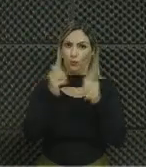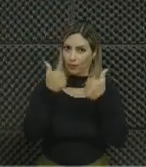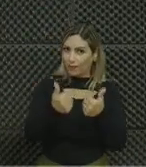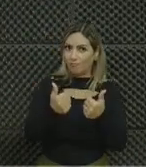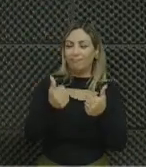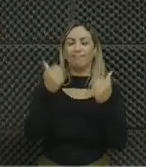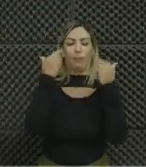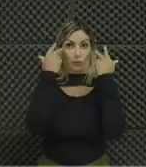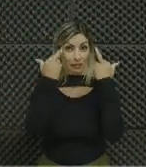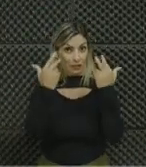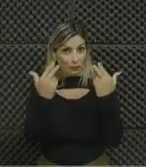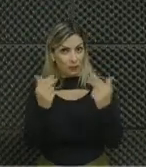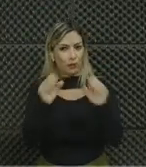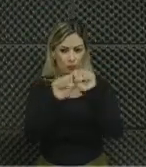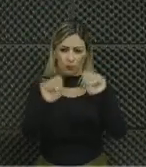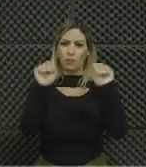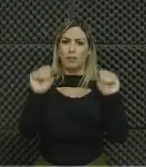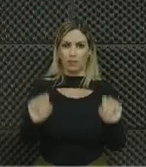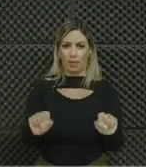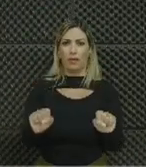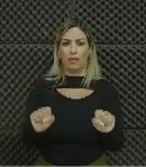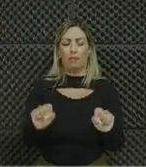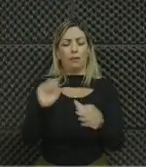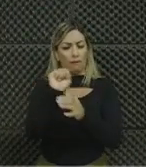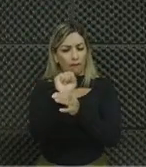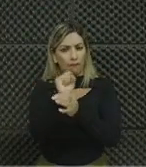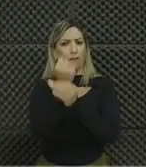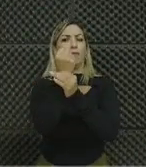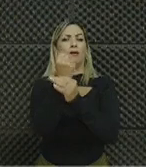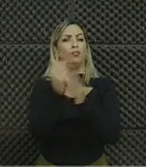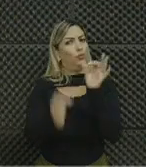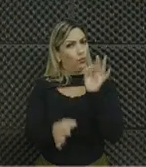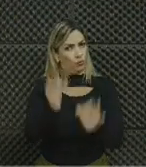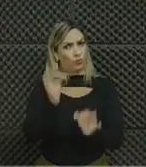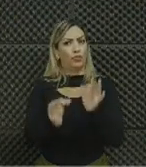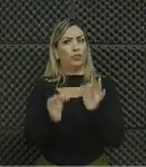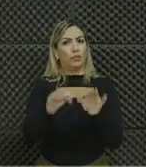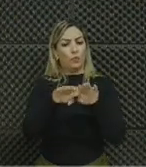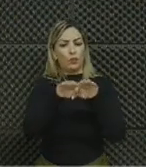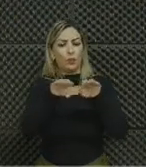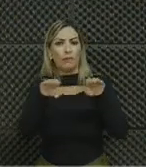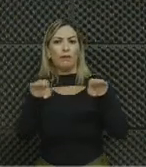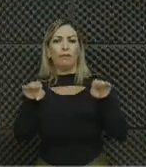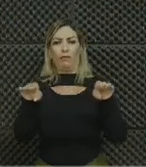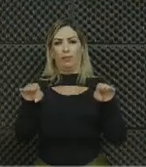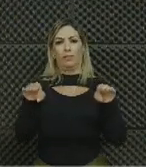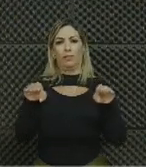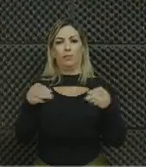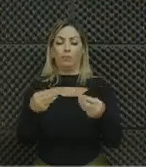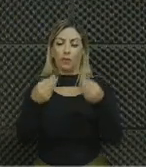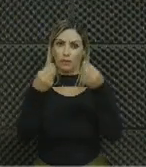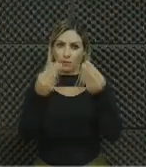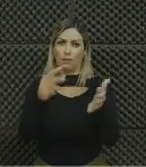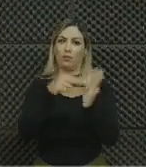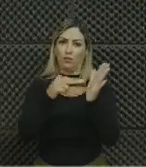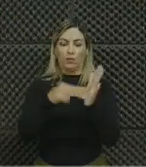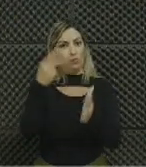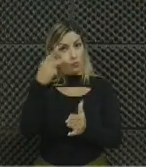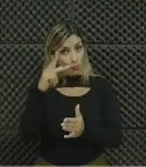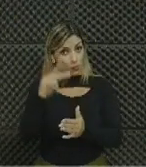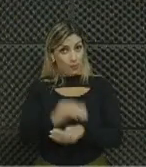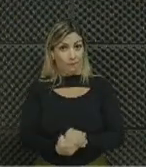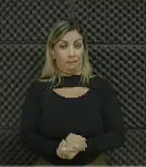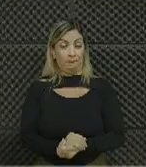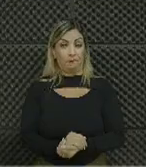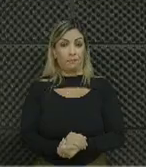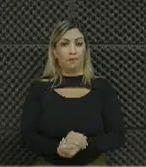fique tranquilo que o sistema visa garantir a justiça e o equilíbrio na atribuição da sua nota. E o que mais que